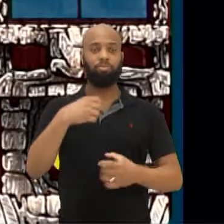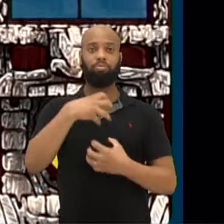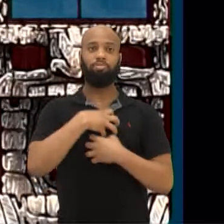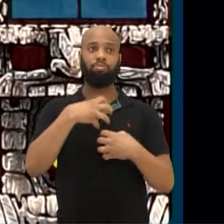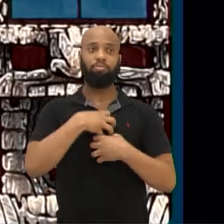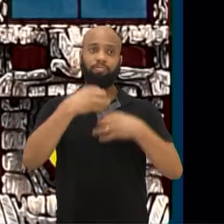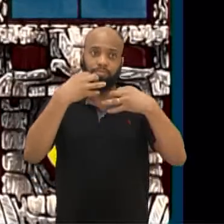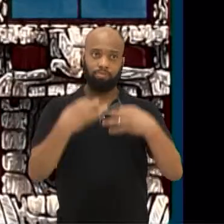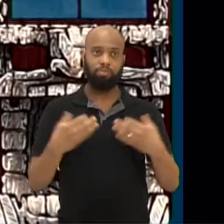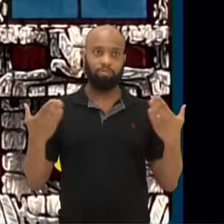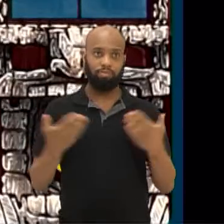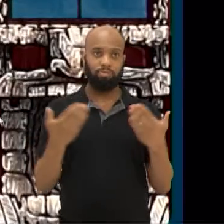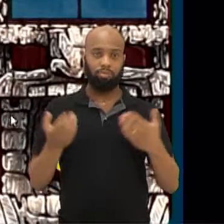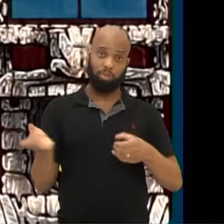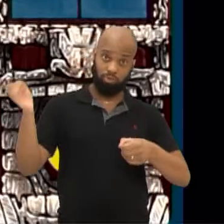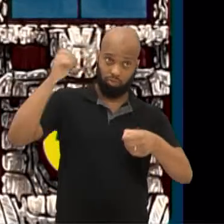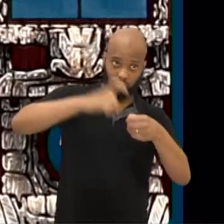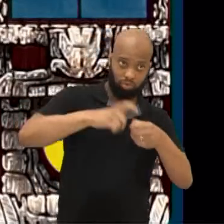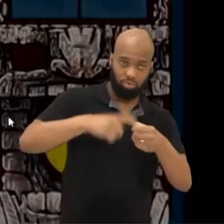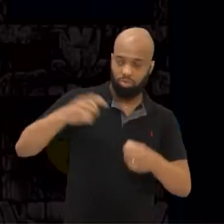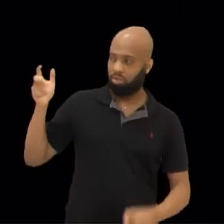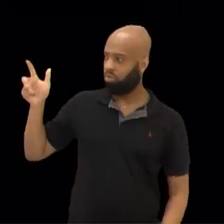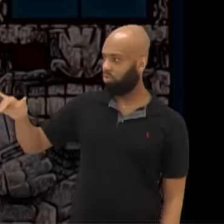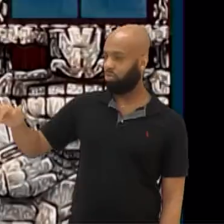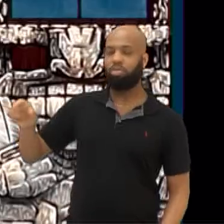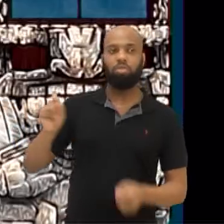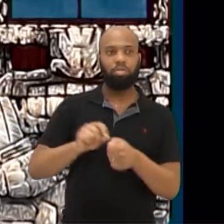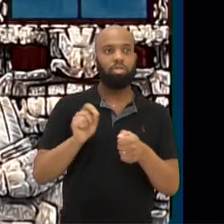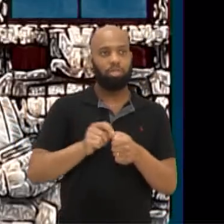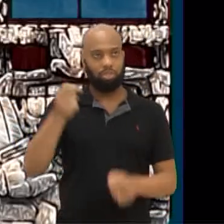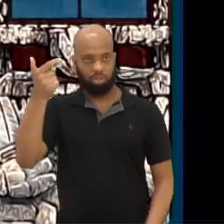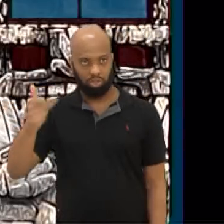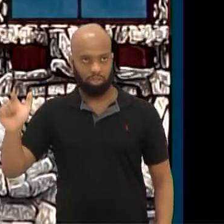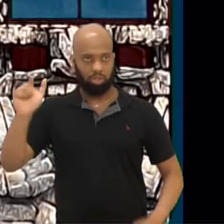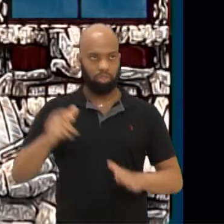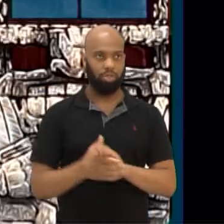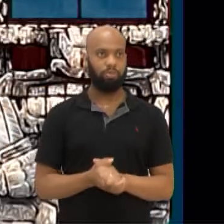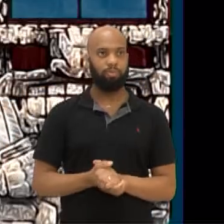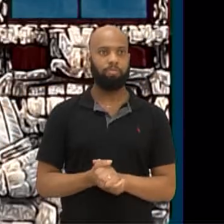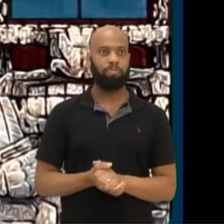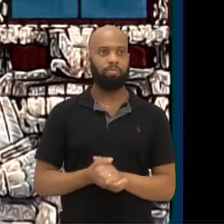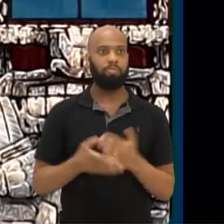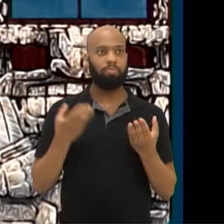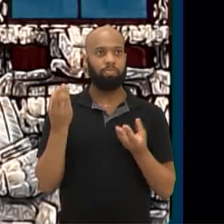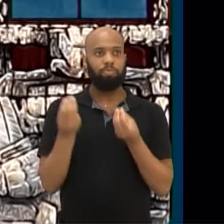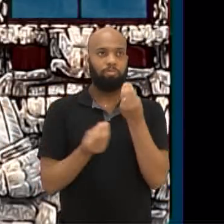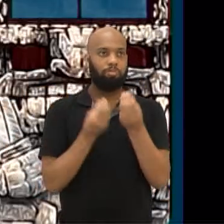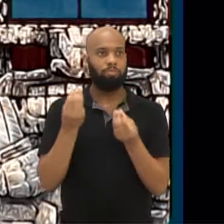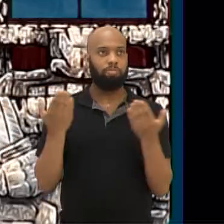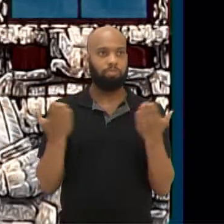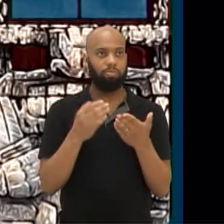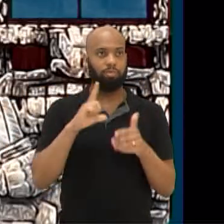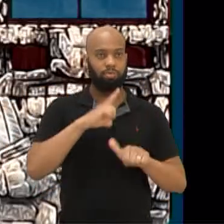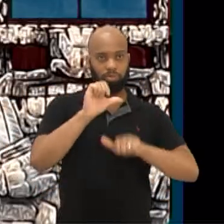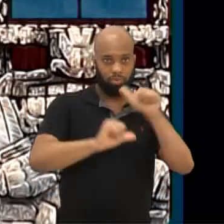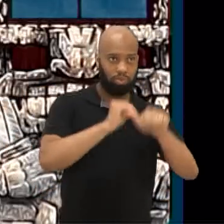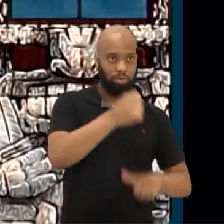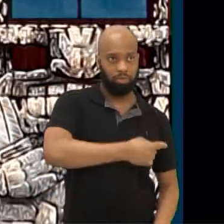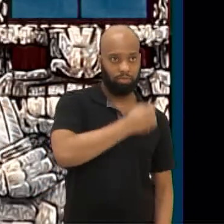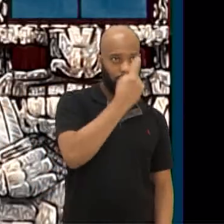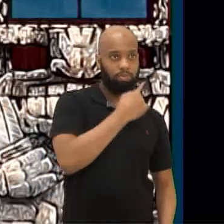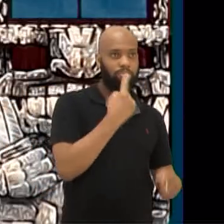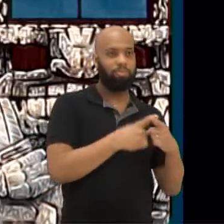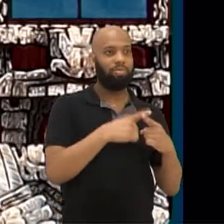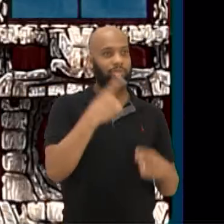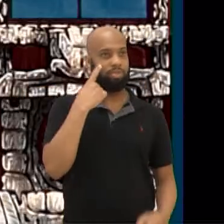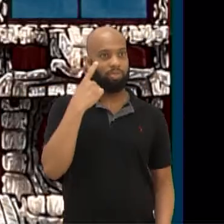inclinação. Então, vamos apertar no voltar e vamos fazer novamente. Agora, vamos usar aqui, ó, temos que trocar esse primeiro, porque